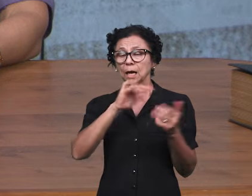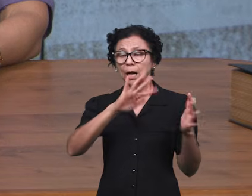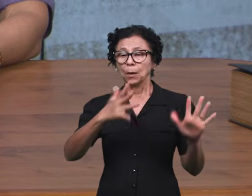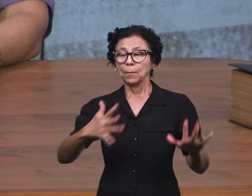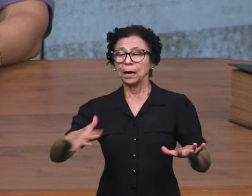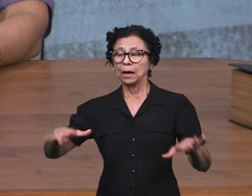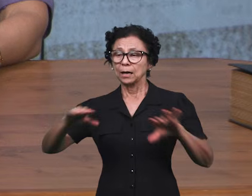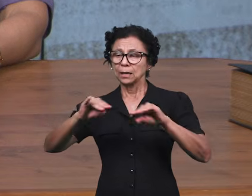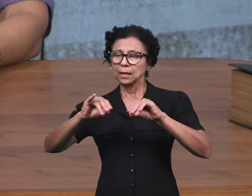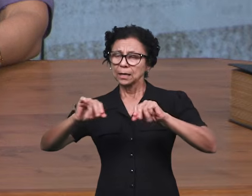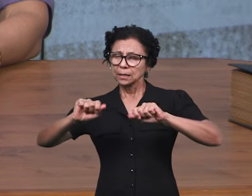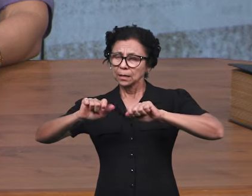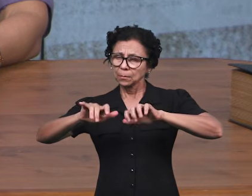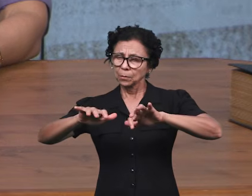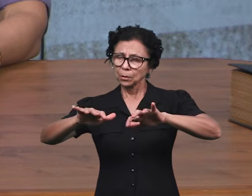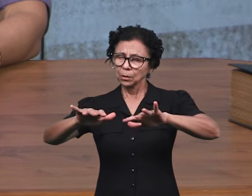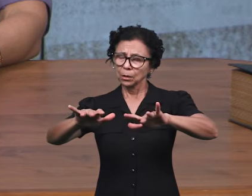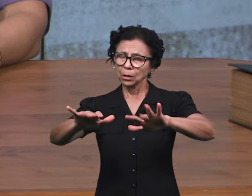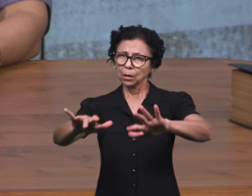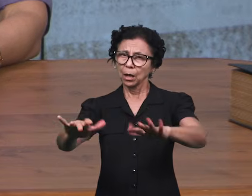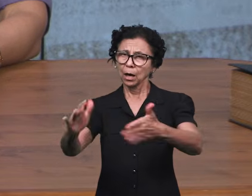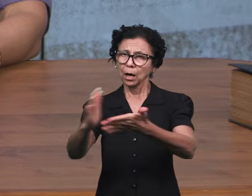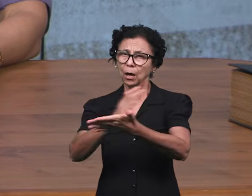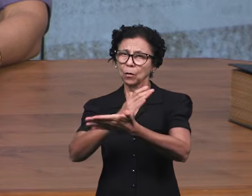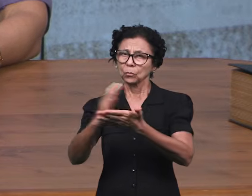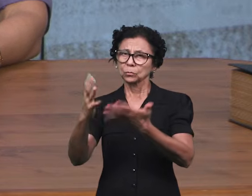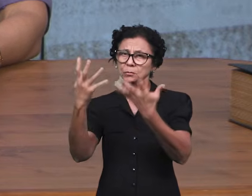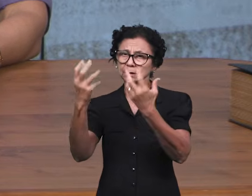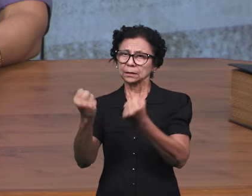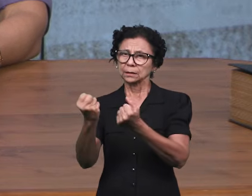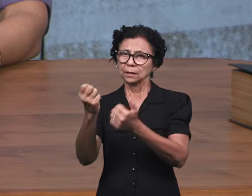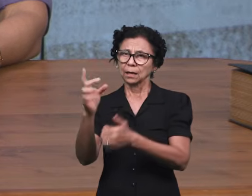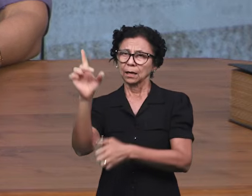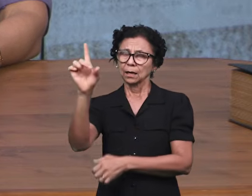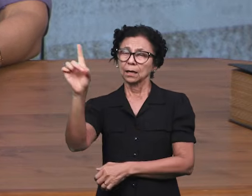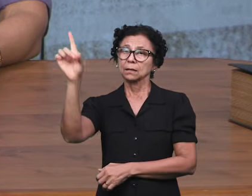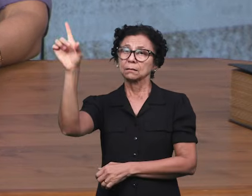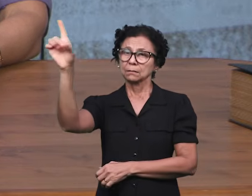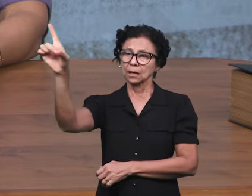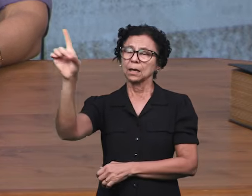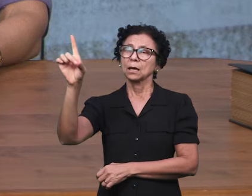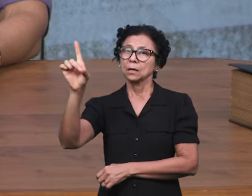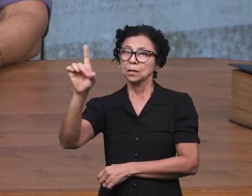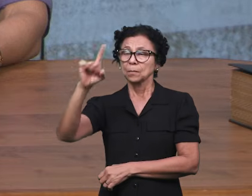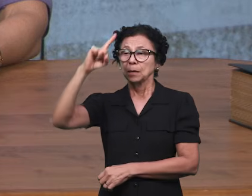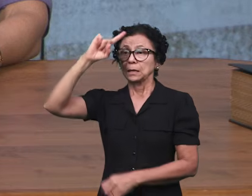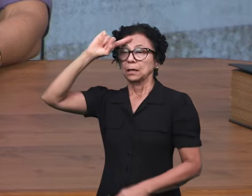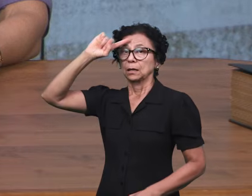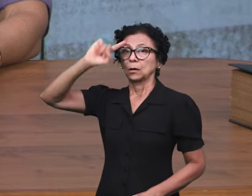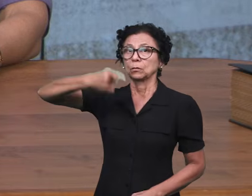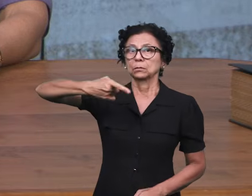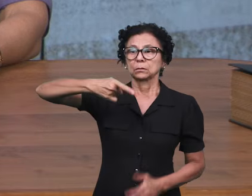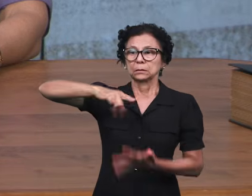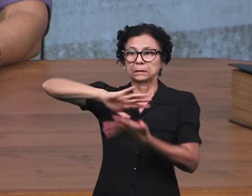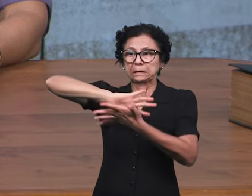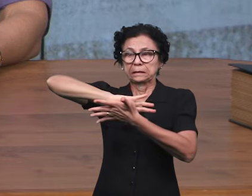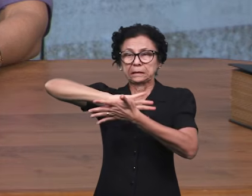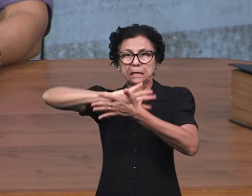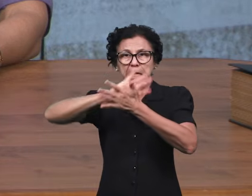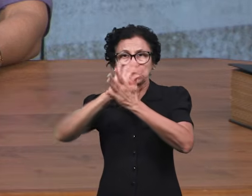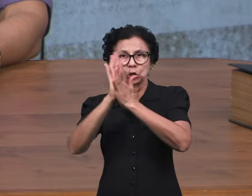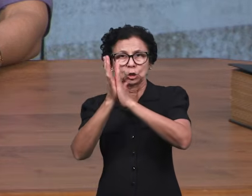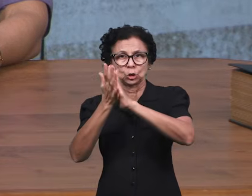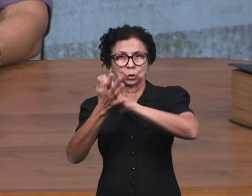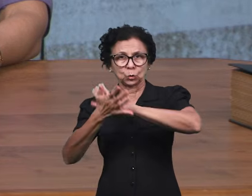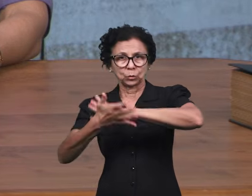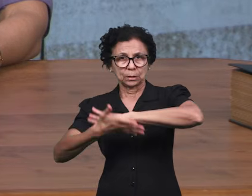um resto dele se converterá. Uma destruição está determinada,